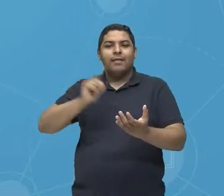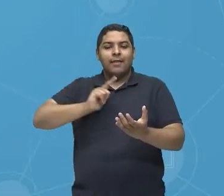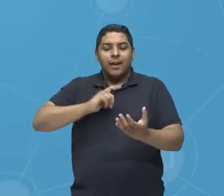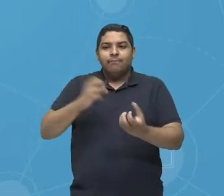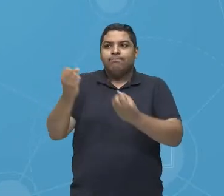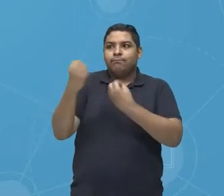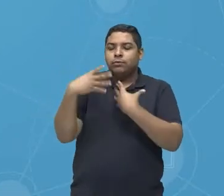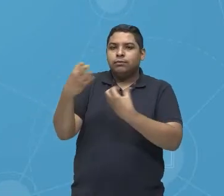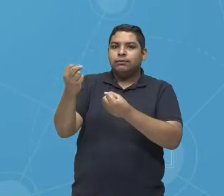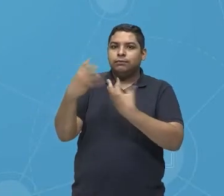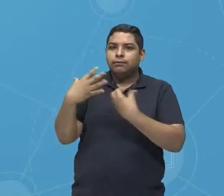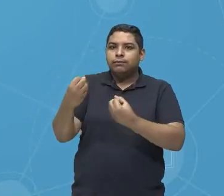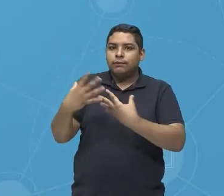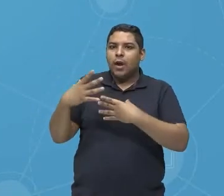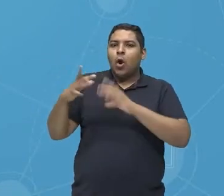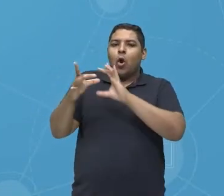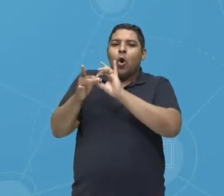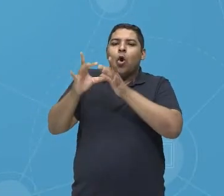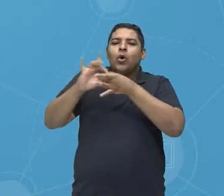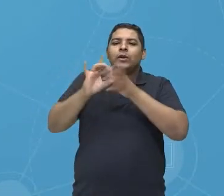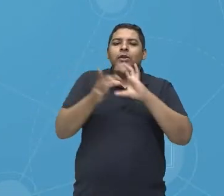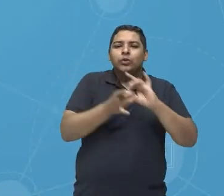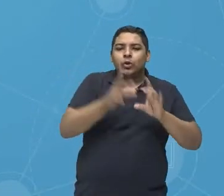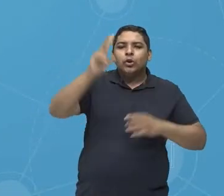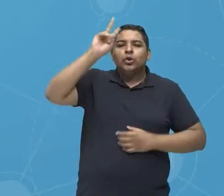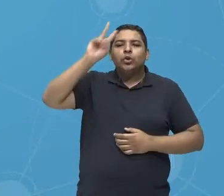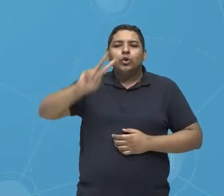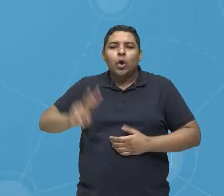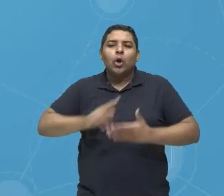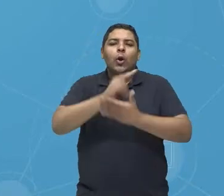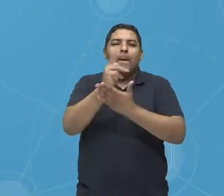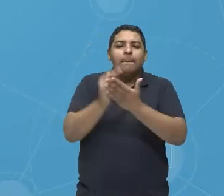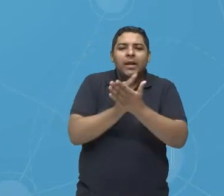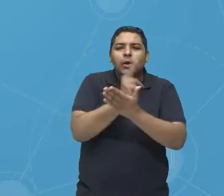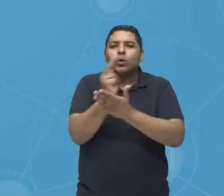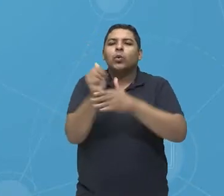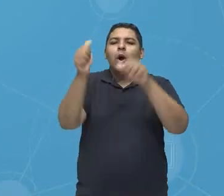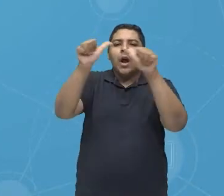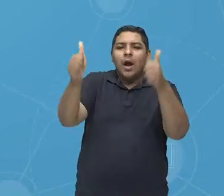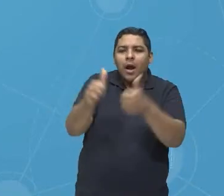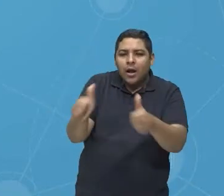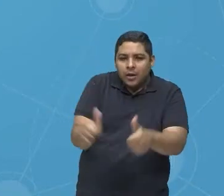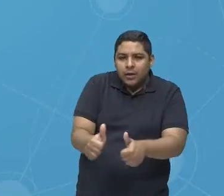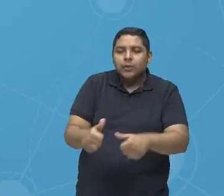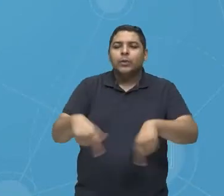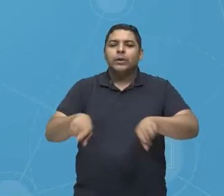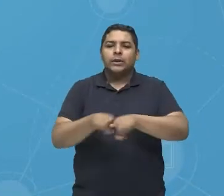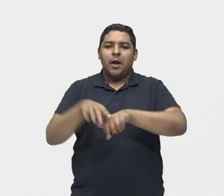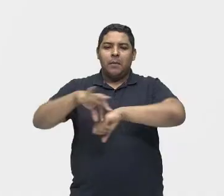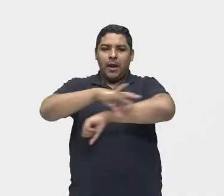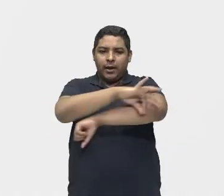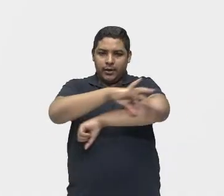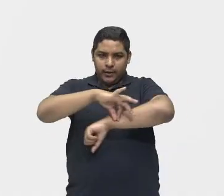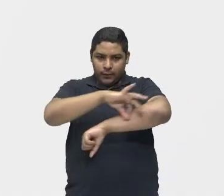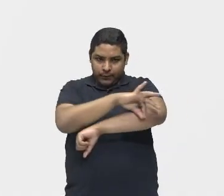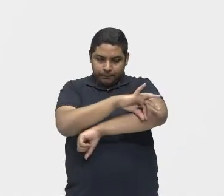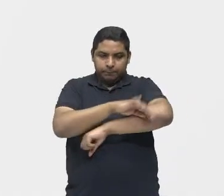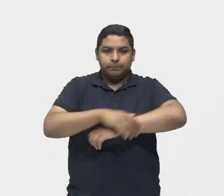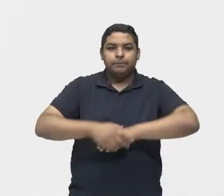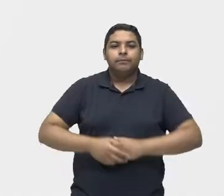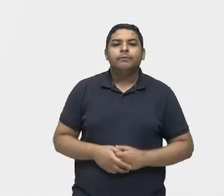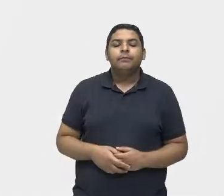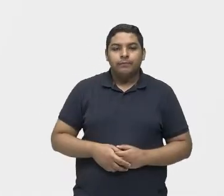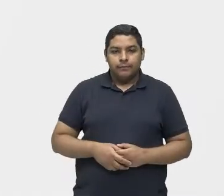faz um contexto histórico também com a questão da pintura, da escultura e da arquitetura. Vamos ver? Então, a arte